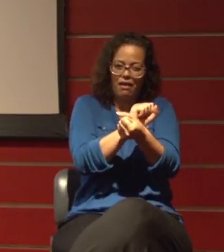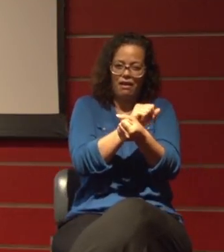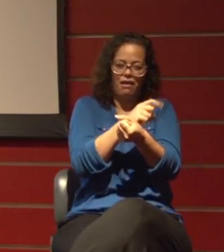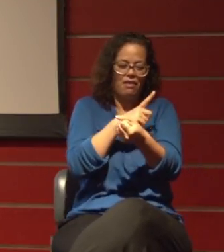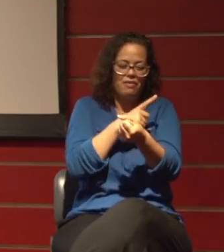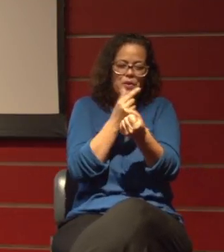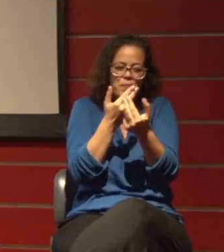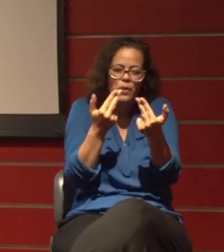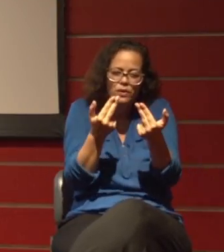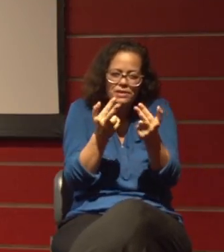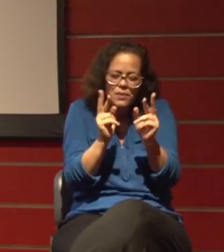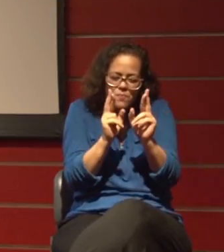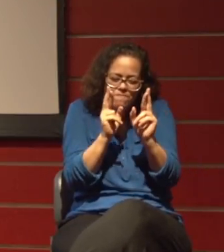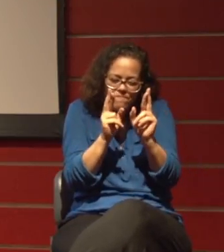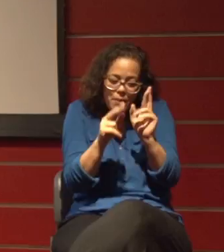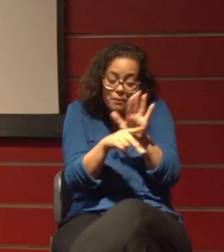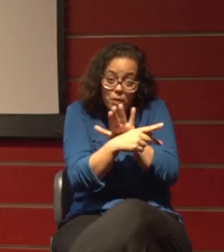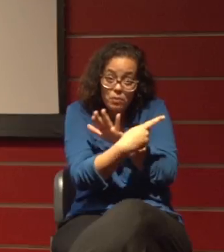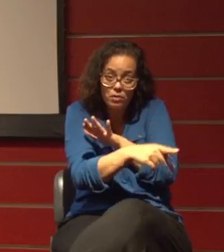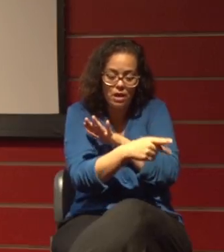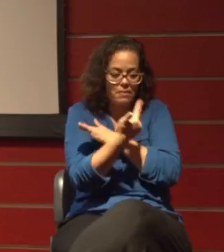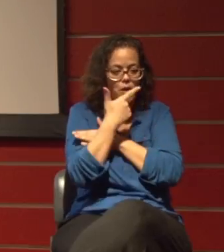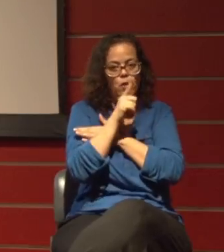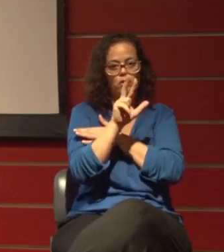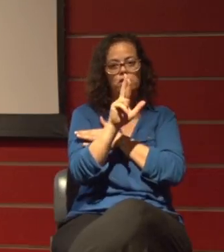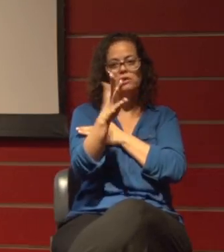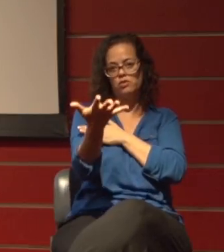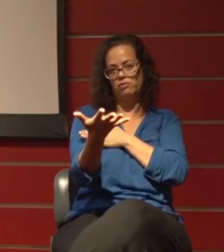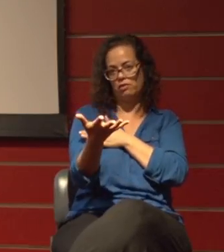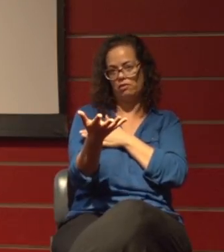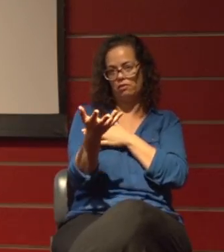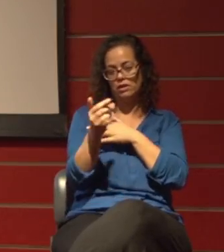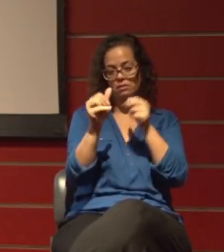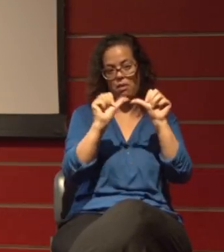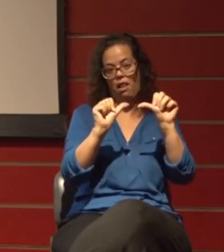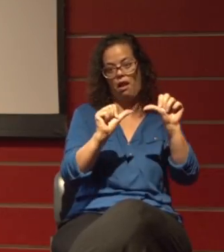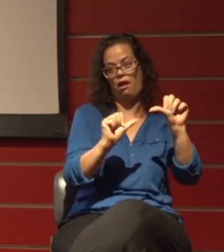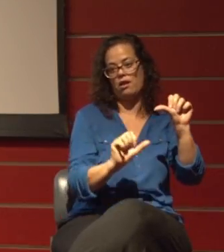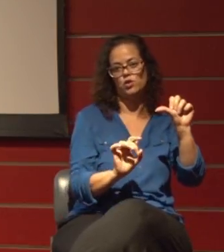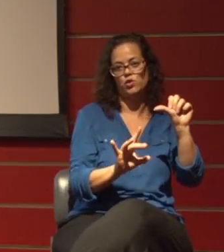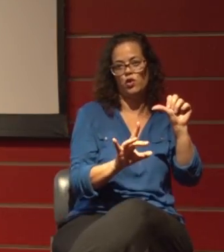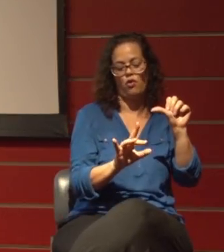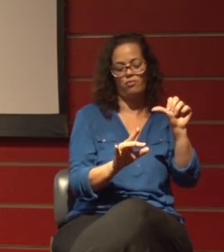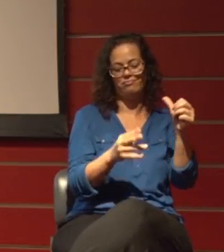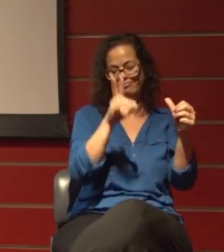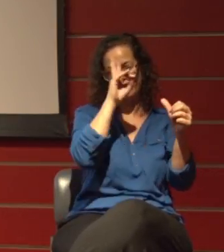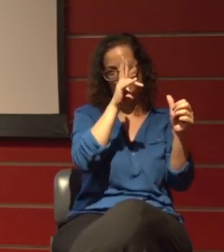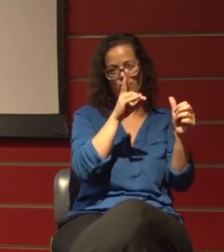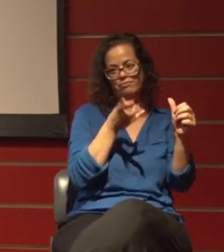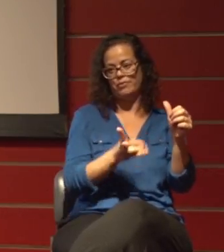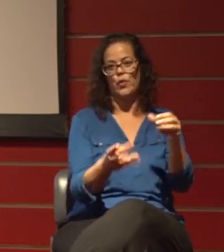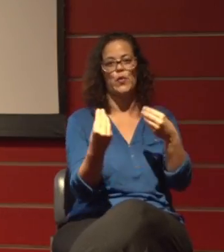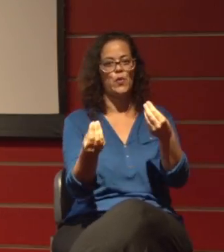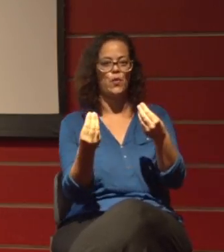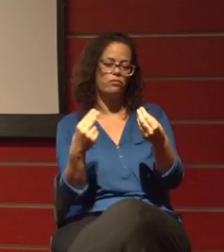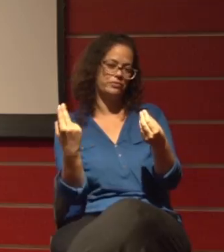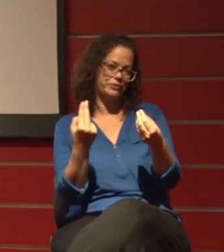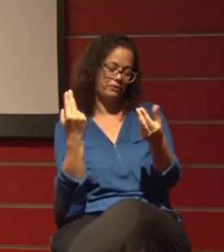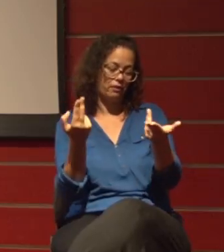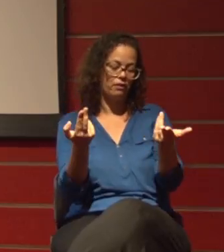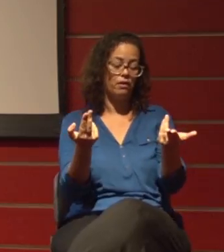honrosa para ele sair porque senão não tem saída nem para ele nem paraa sua história né mas